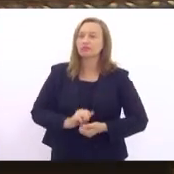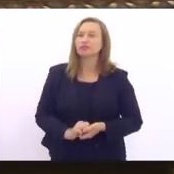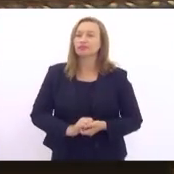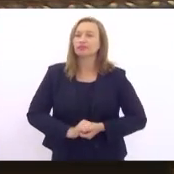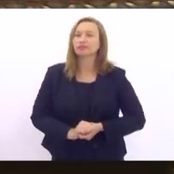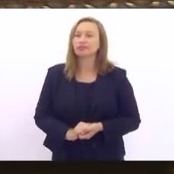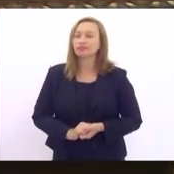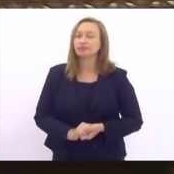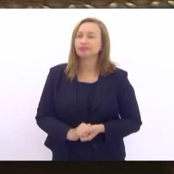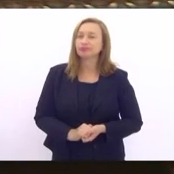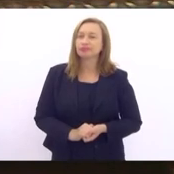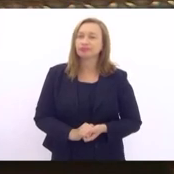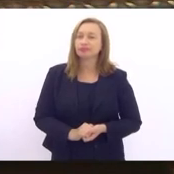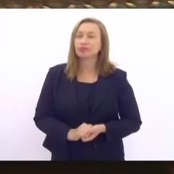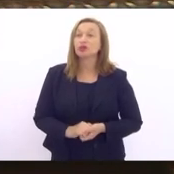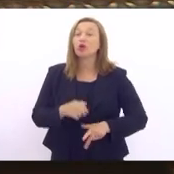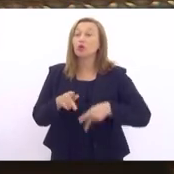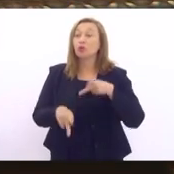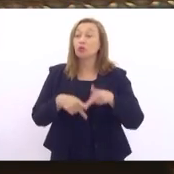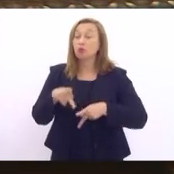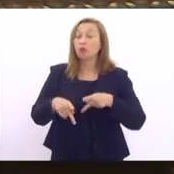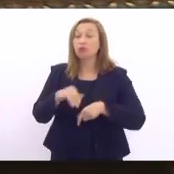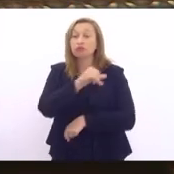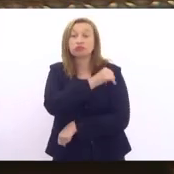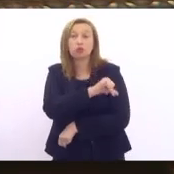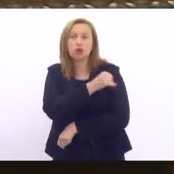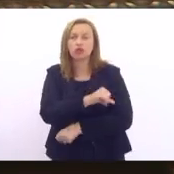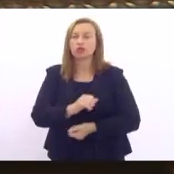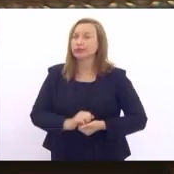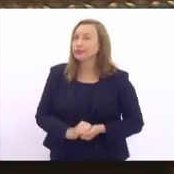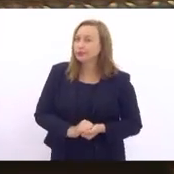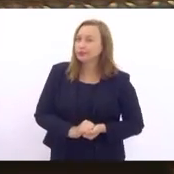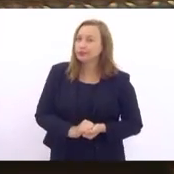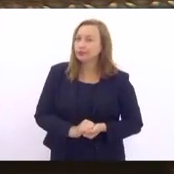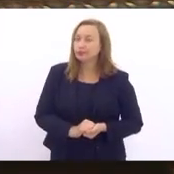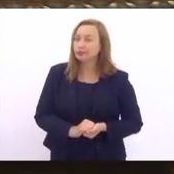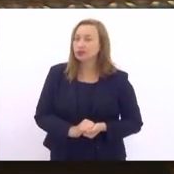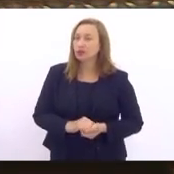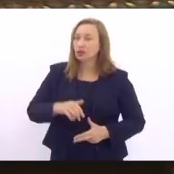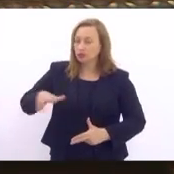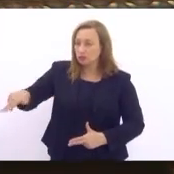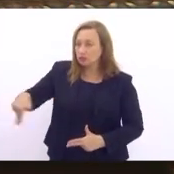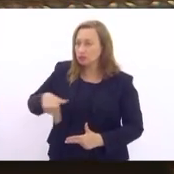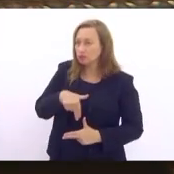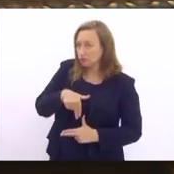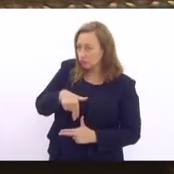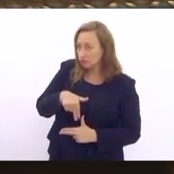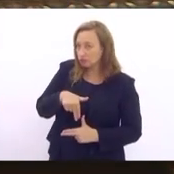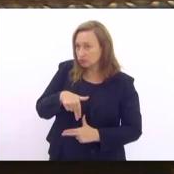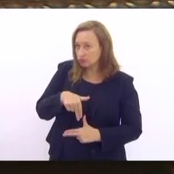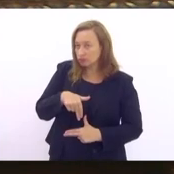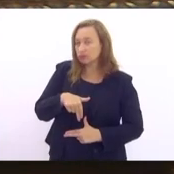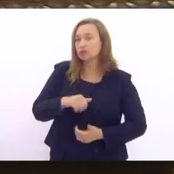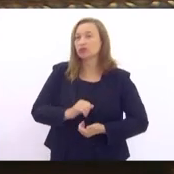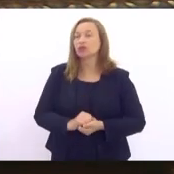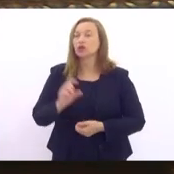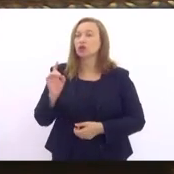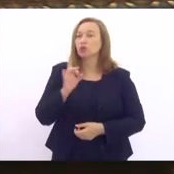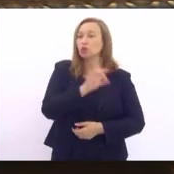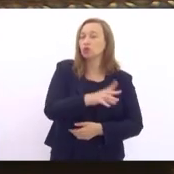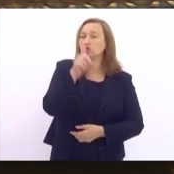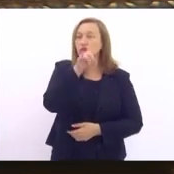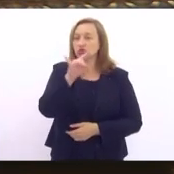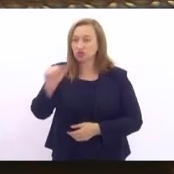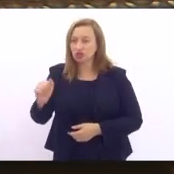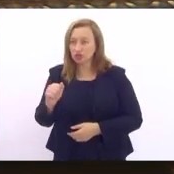população do Rio de Janeiro não poderia deixar de usar a tribuna neste último dia de exercício do